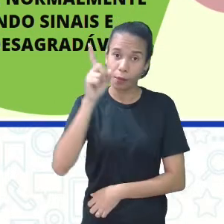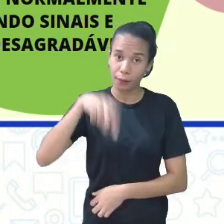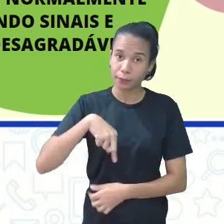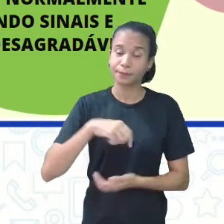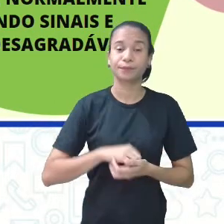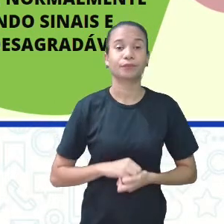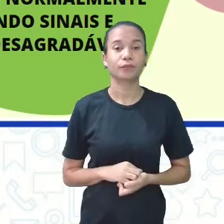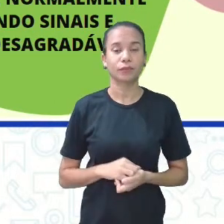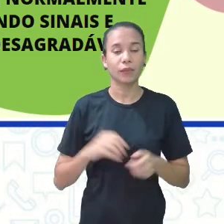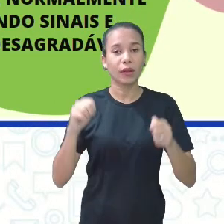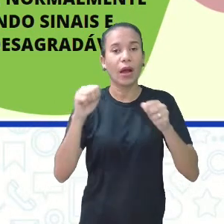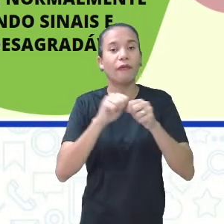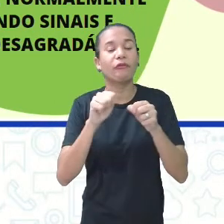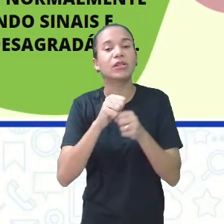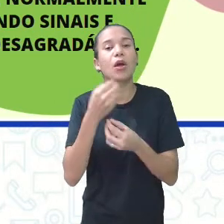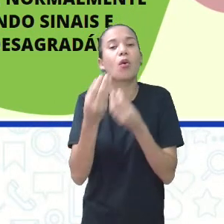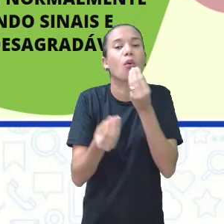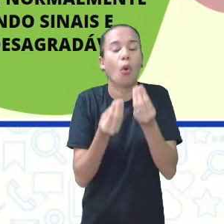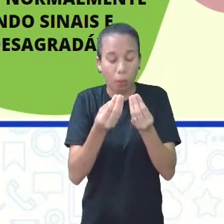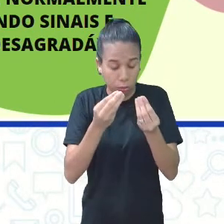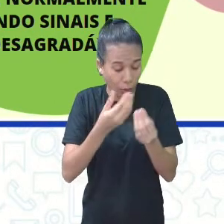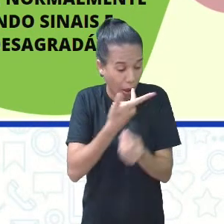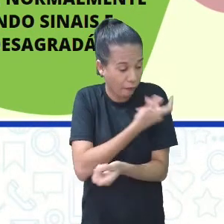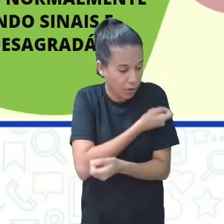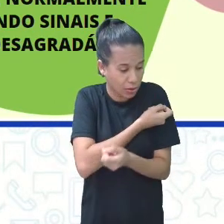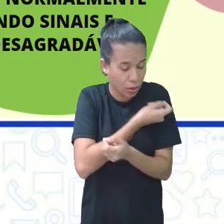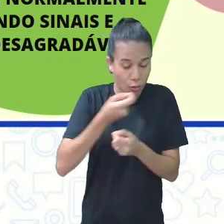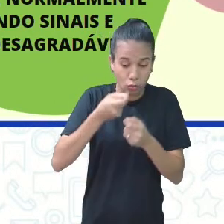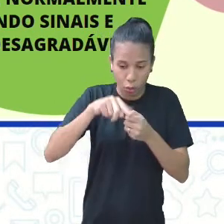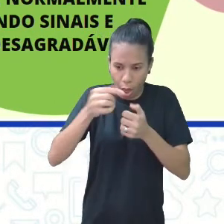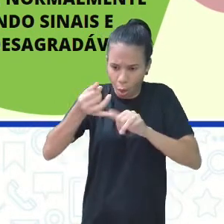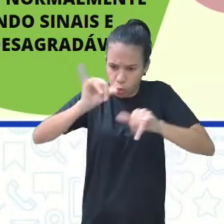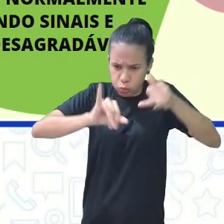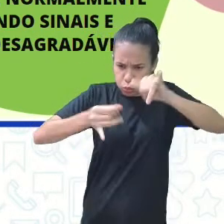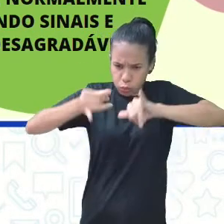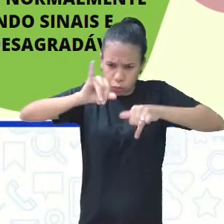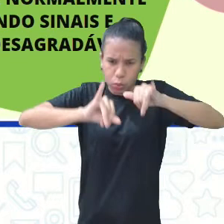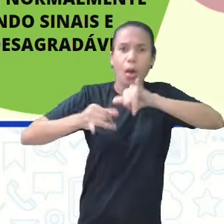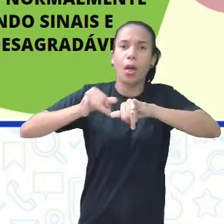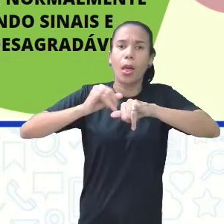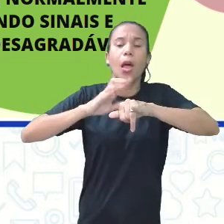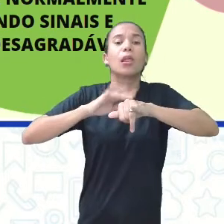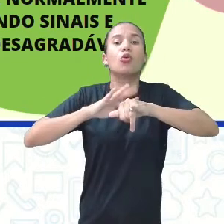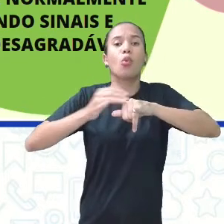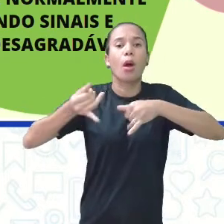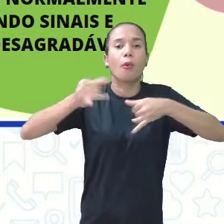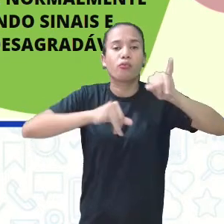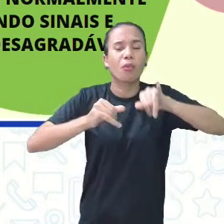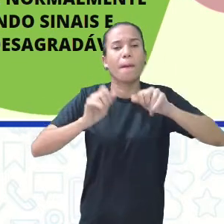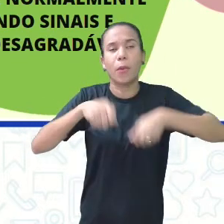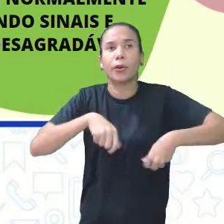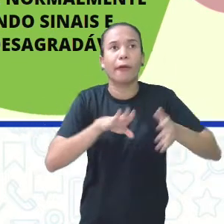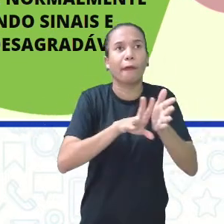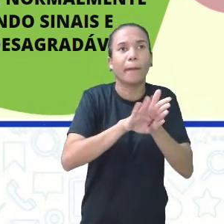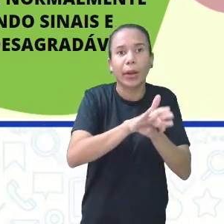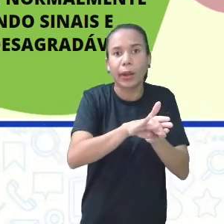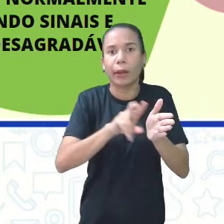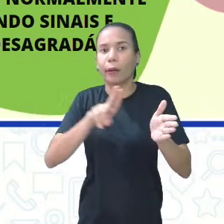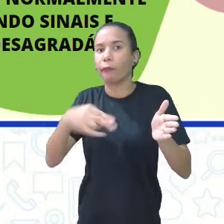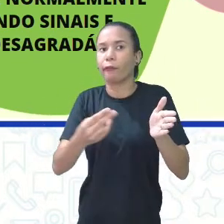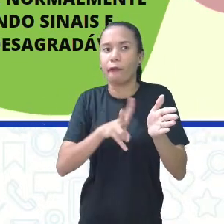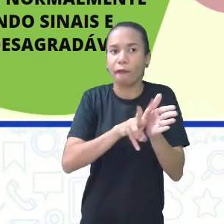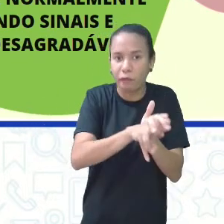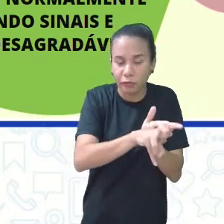são constituídas, né? São substâncias constituídas por agente patogênico, que pode ser o vírus ou